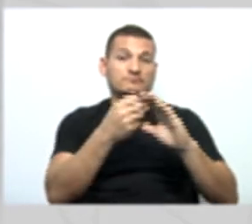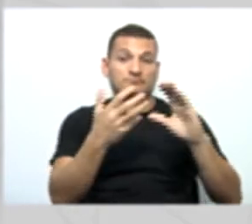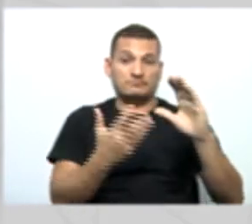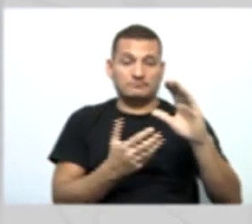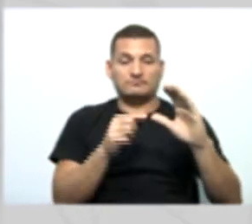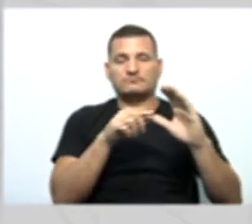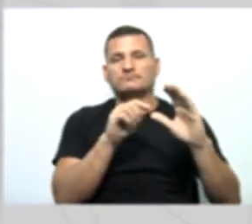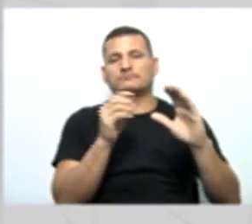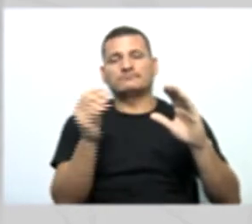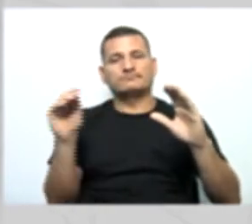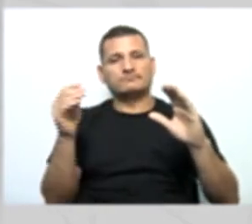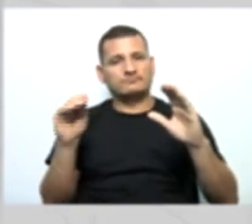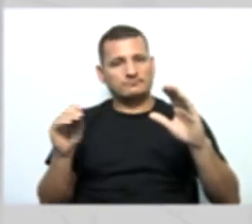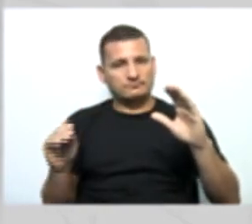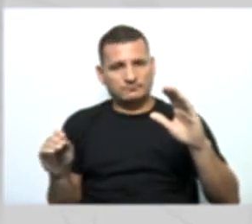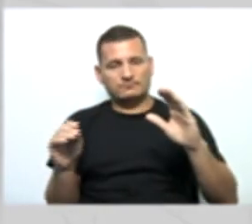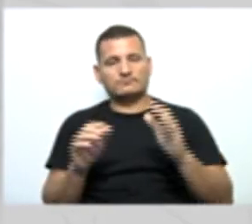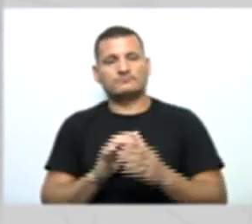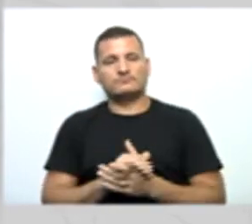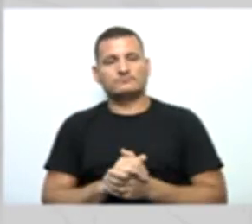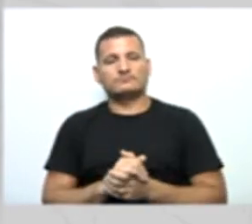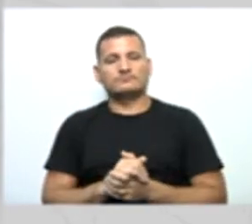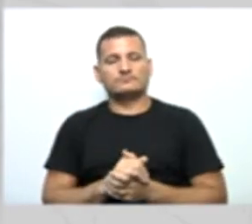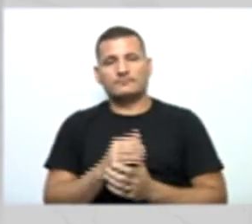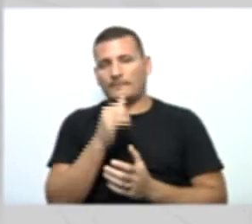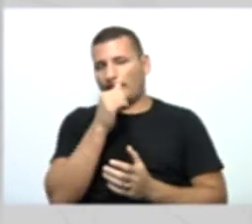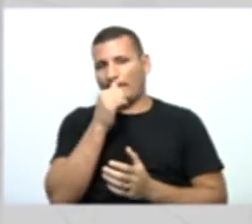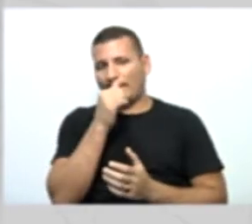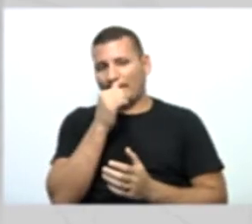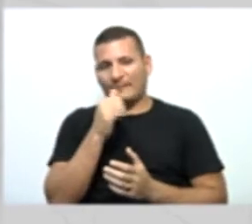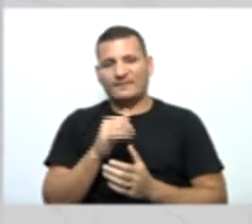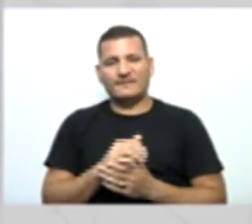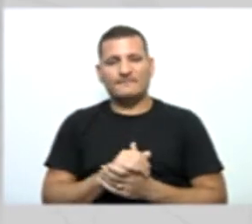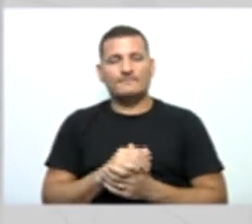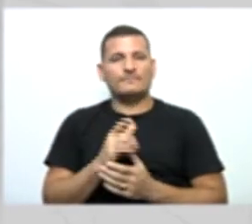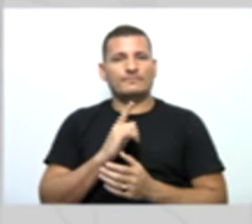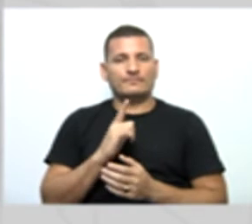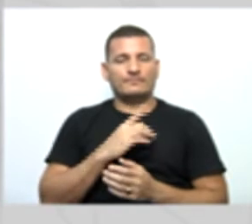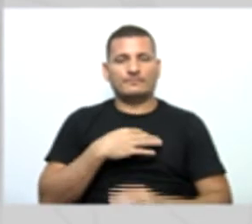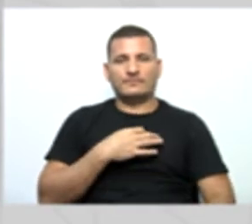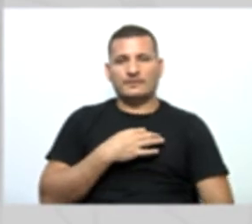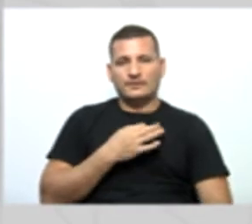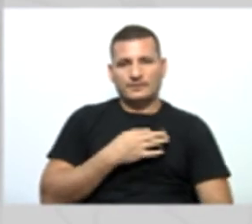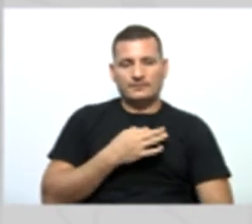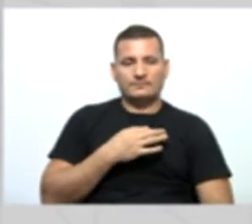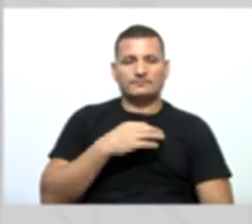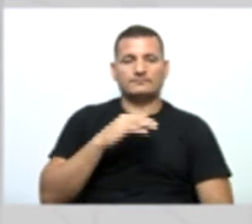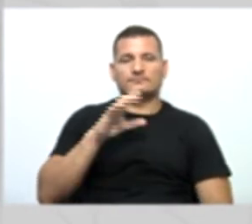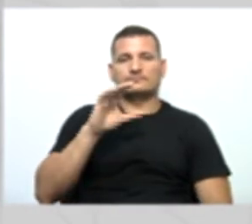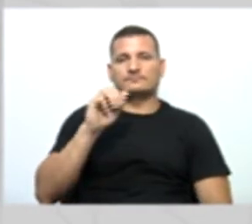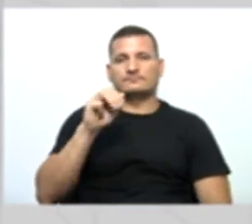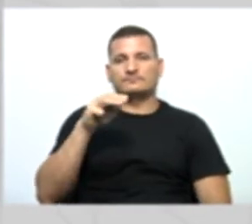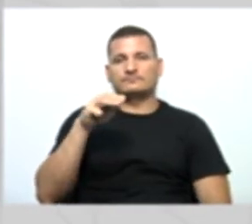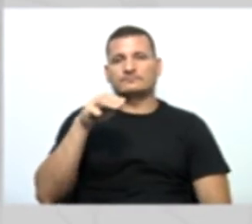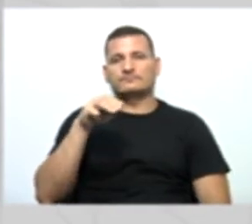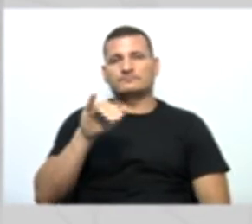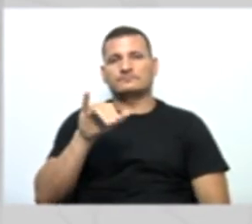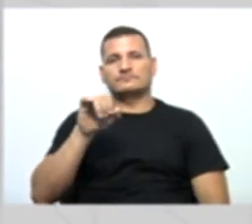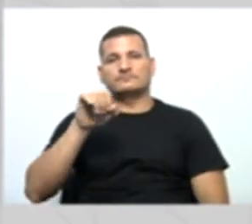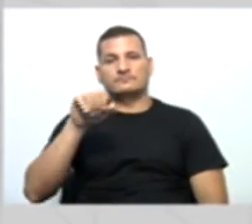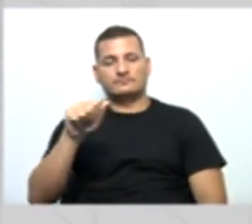assim, professor? Vamos lá, vamos recapitular aqui. Nós temos lá o objeto camisa, ok? Temos lá o objeto